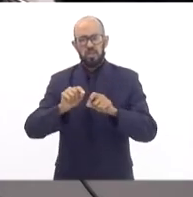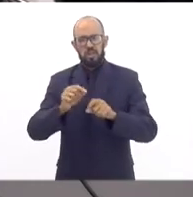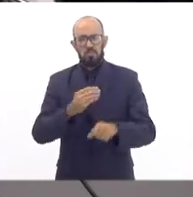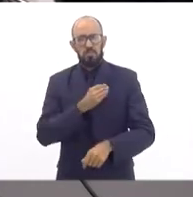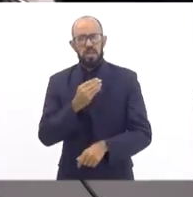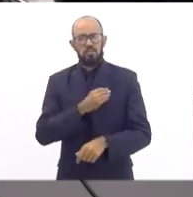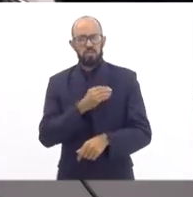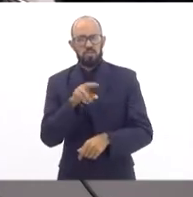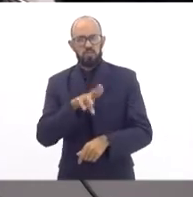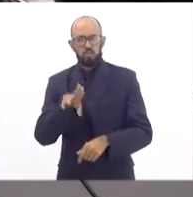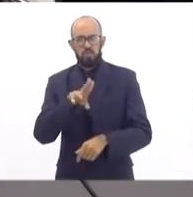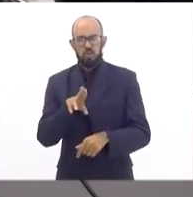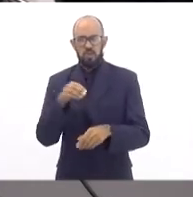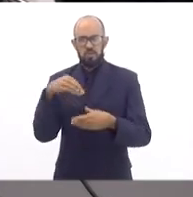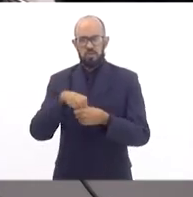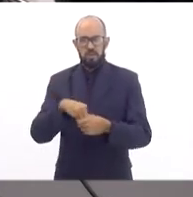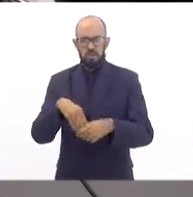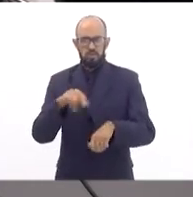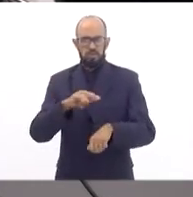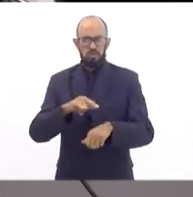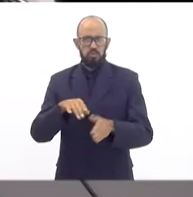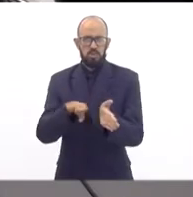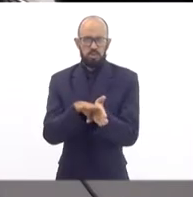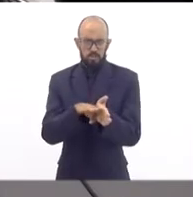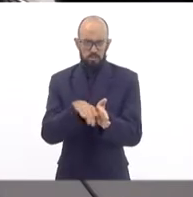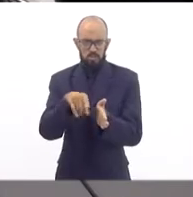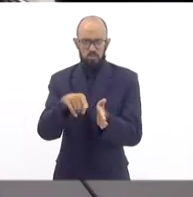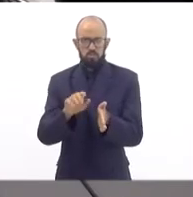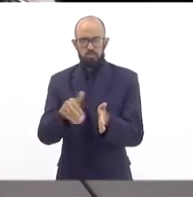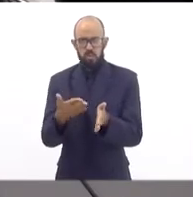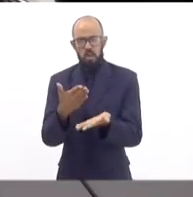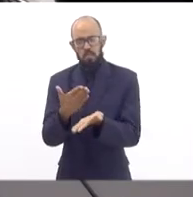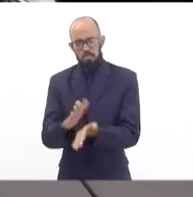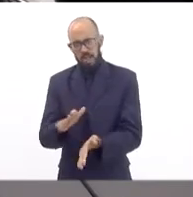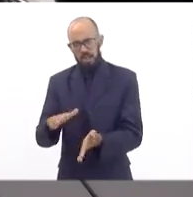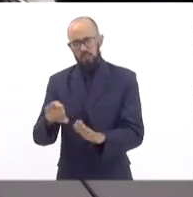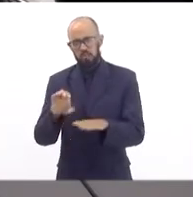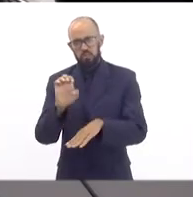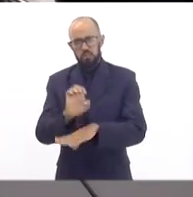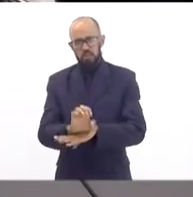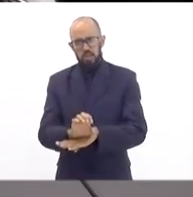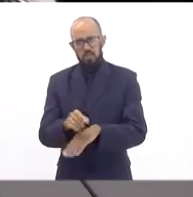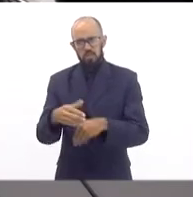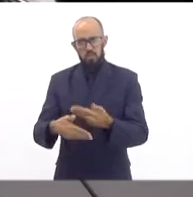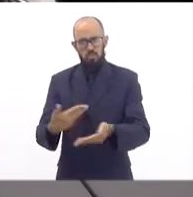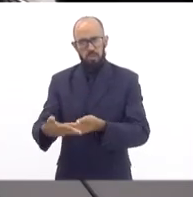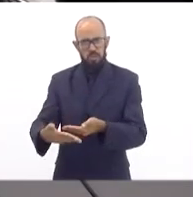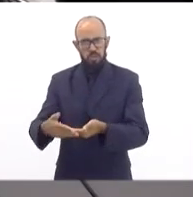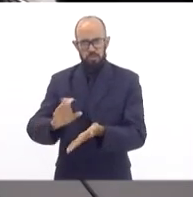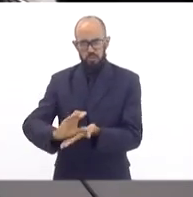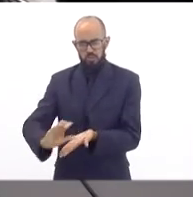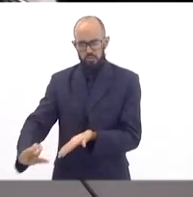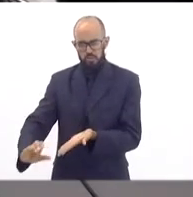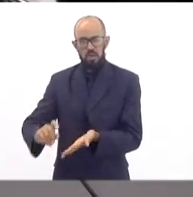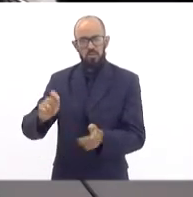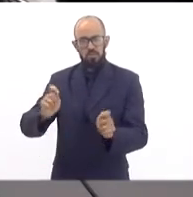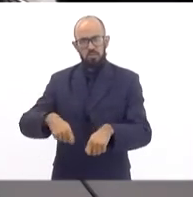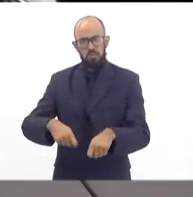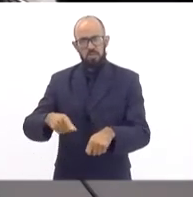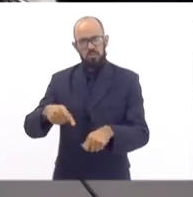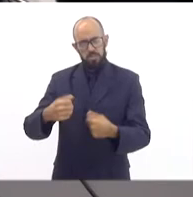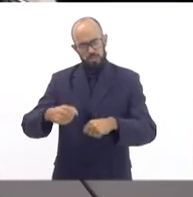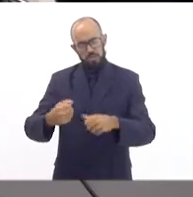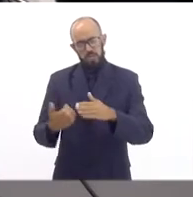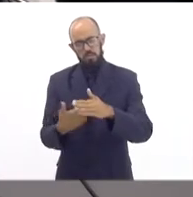para o usuário dentro de uma estação e tal. Tá? Então, a parte do Estado no compartilhamento de receita pode ser aplicado pela concessionária, deve ser aplicado